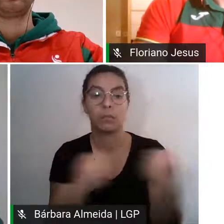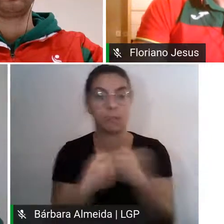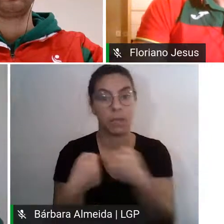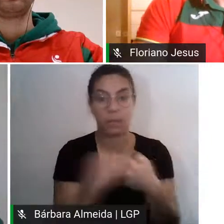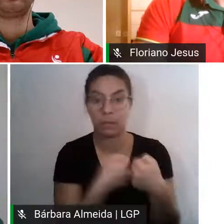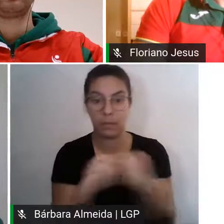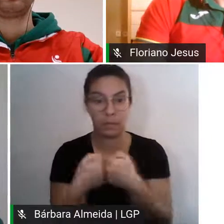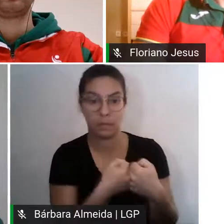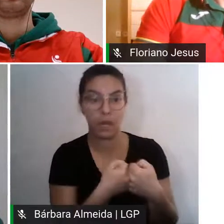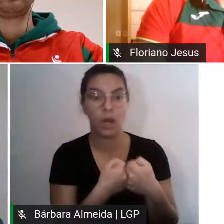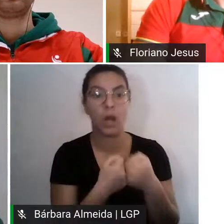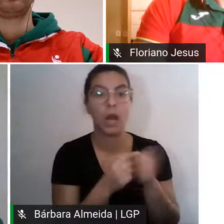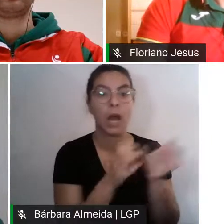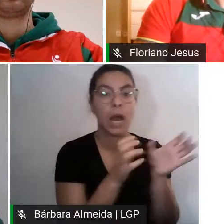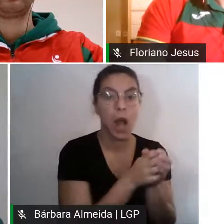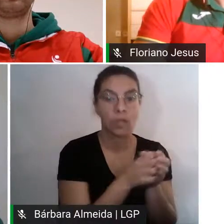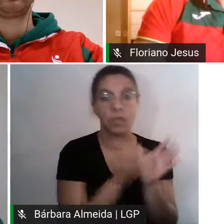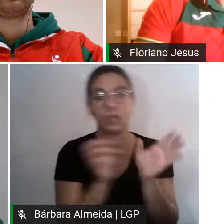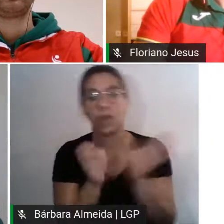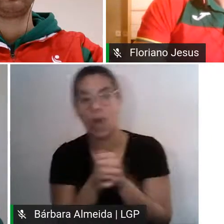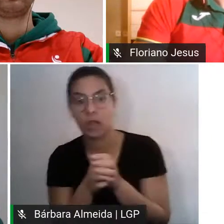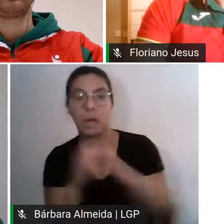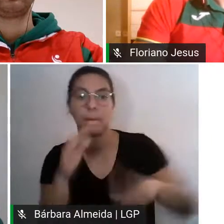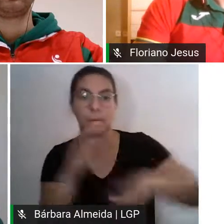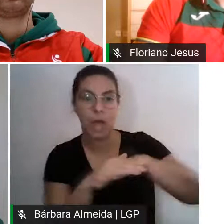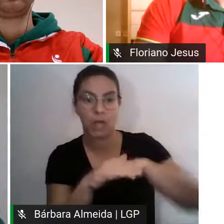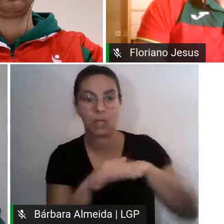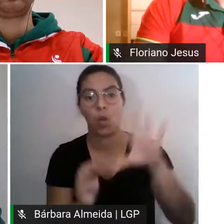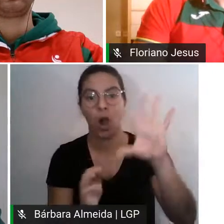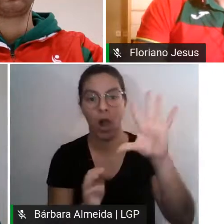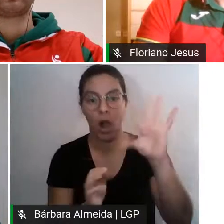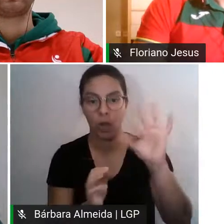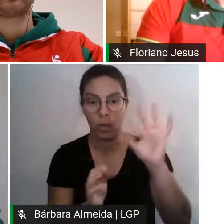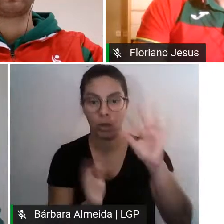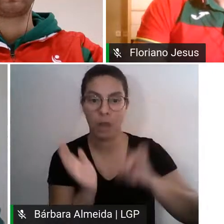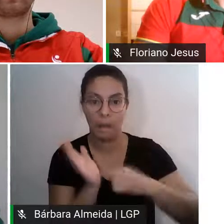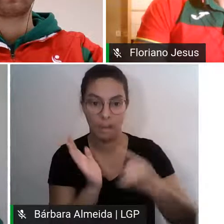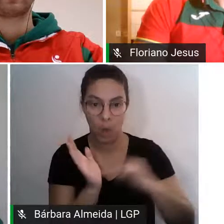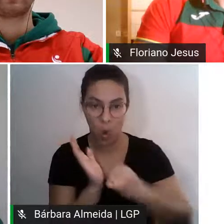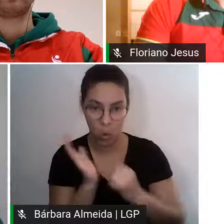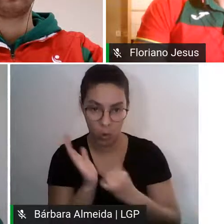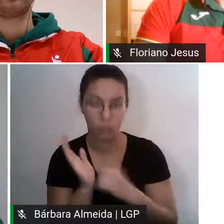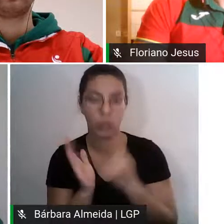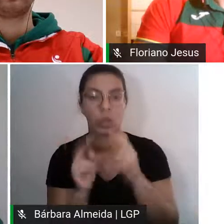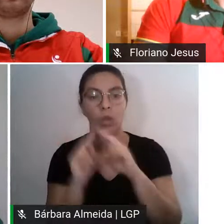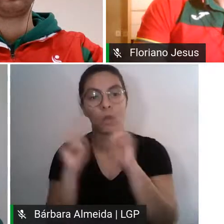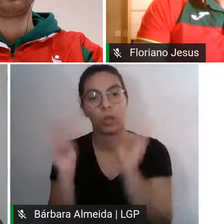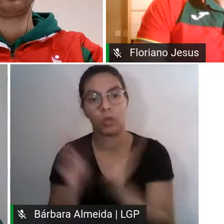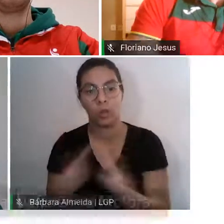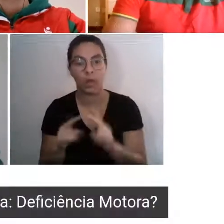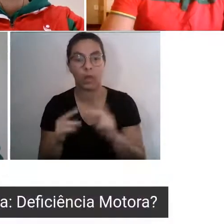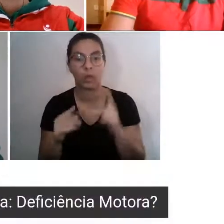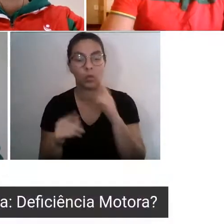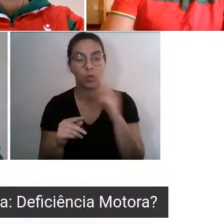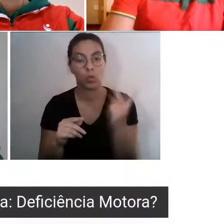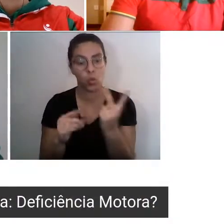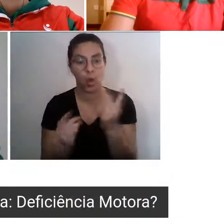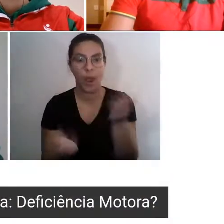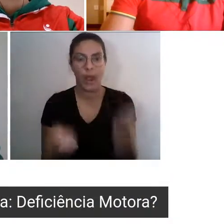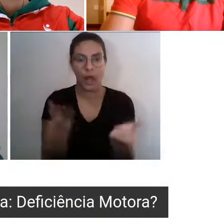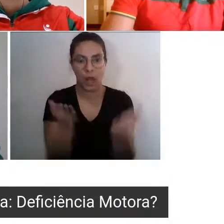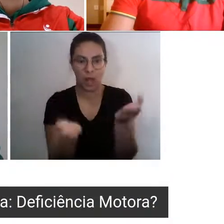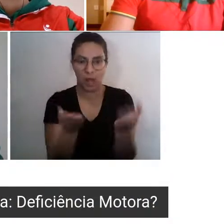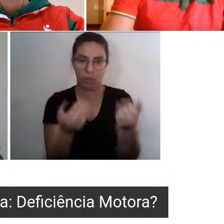das classes tem um total máximo de 14 pontos a nível internacional, okay? Por isso ficam as duas equilibradas em